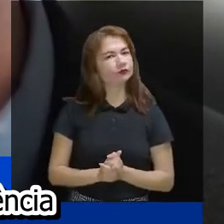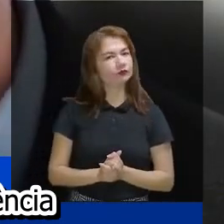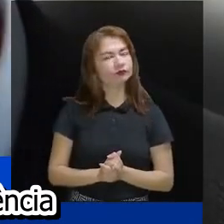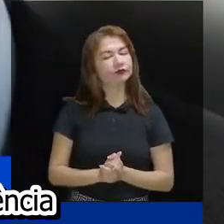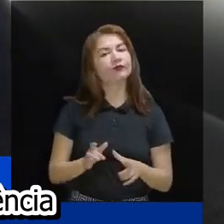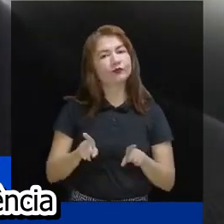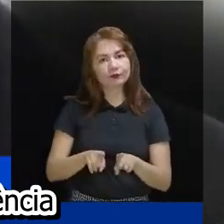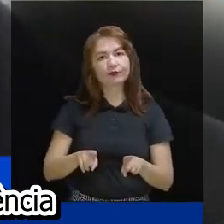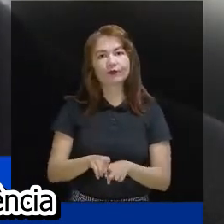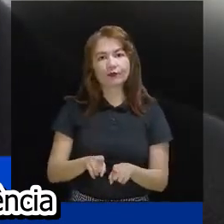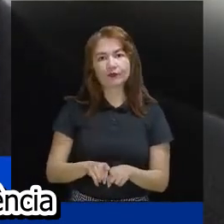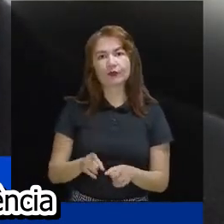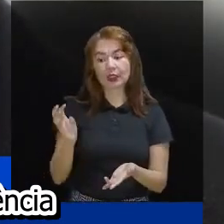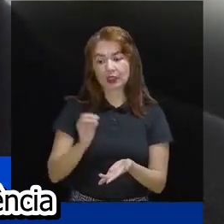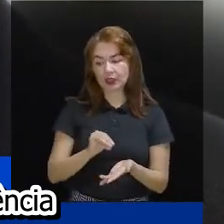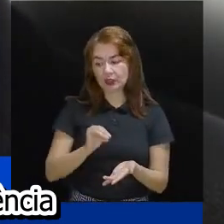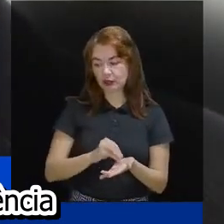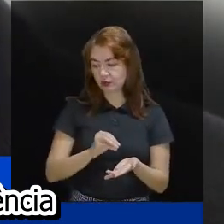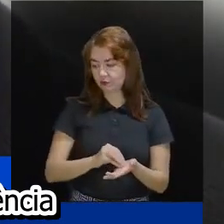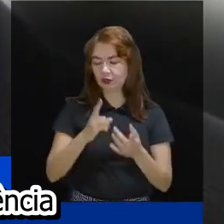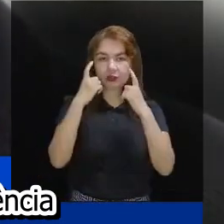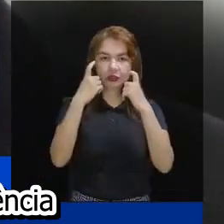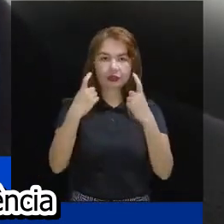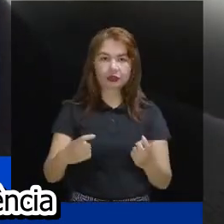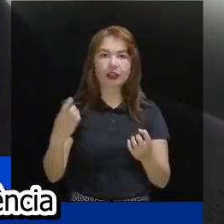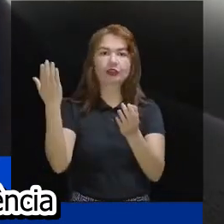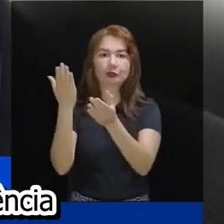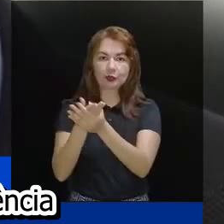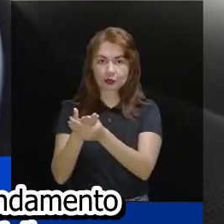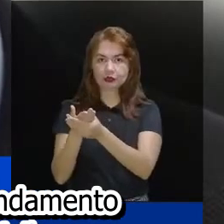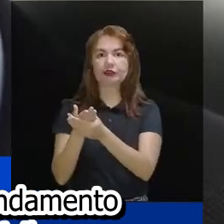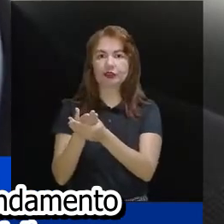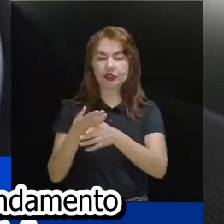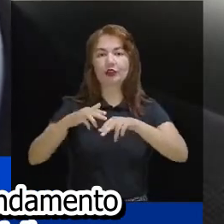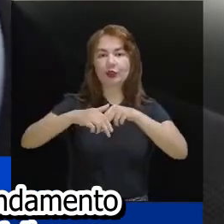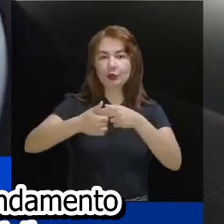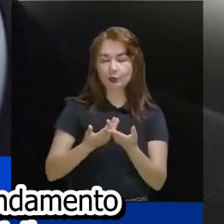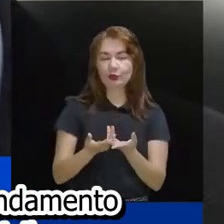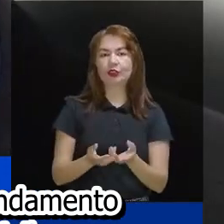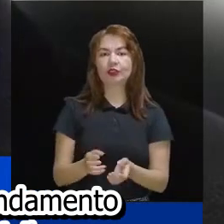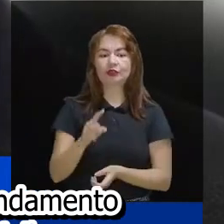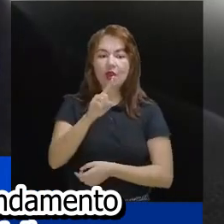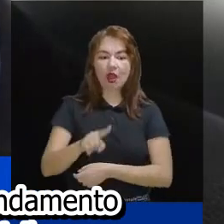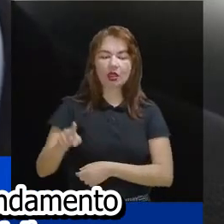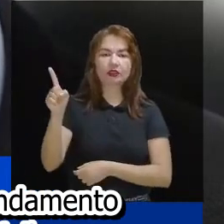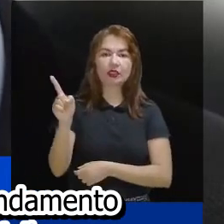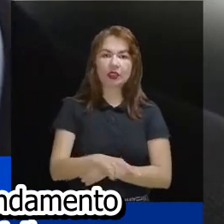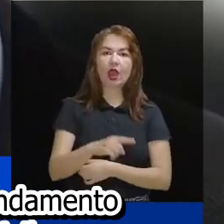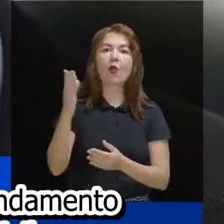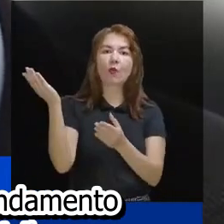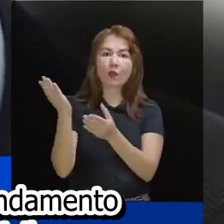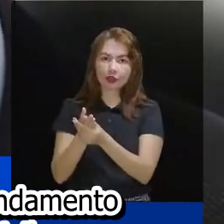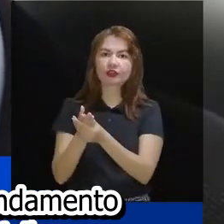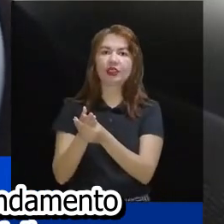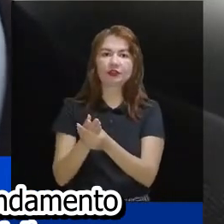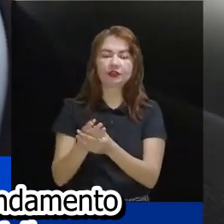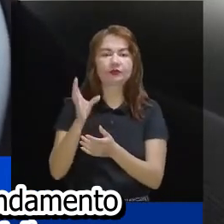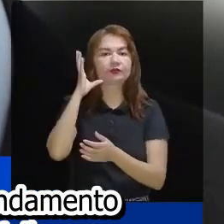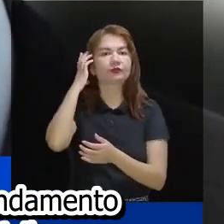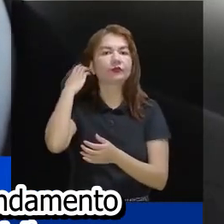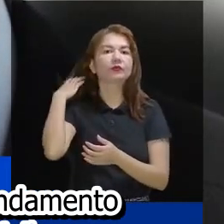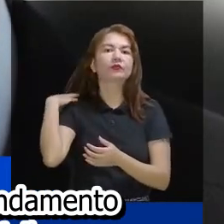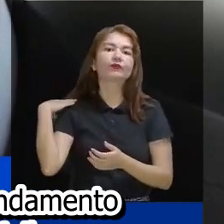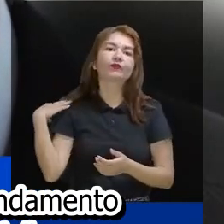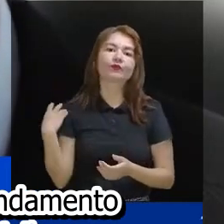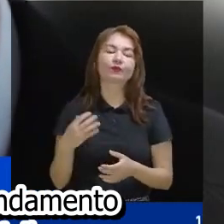para reconhecer a ausência de interesse processual e, em consequência, extinguir o processo sem resolução do mérito, com fundamento no